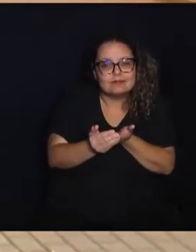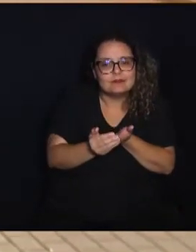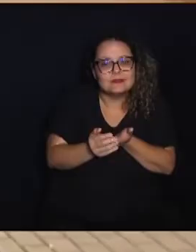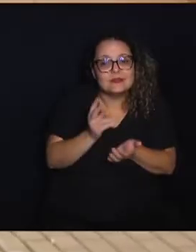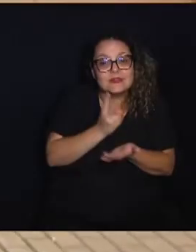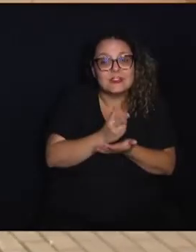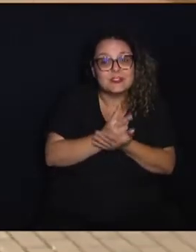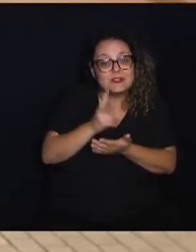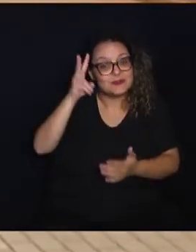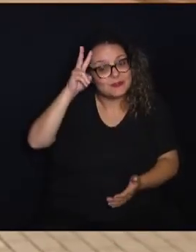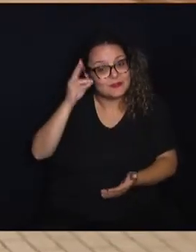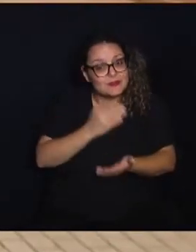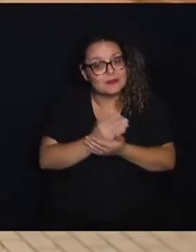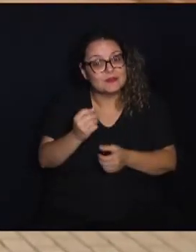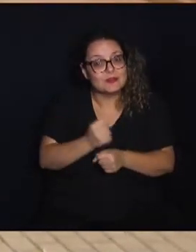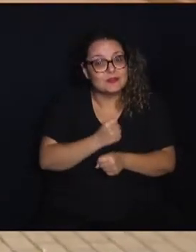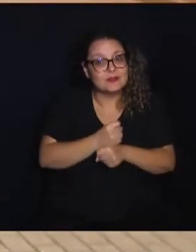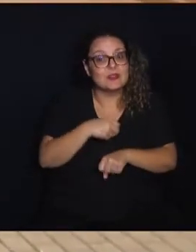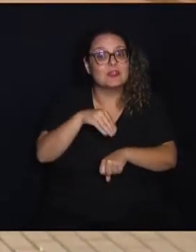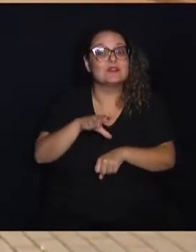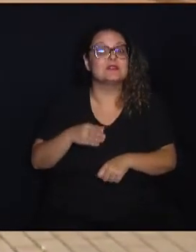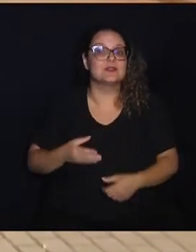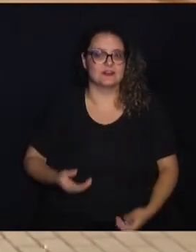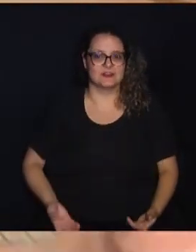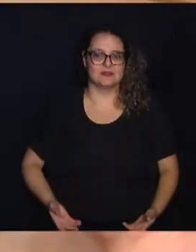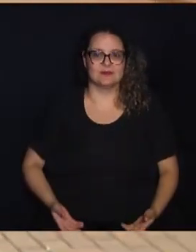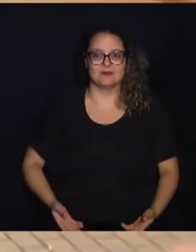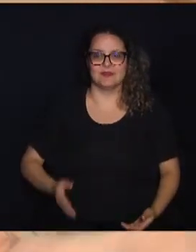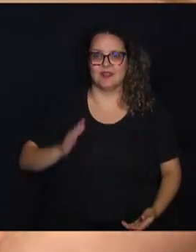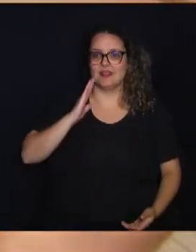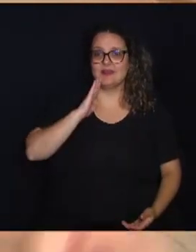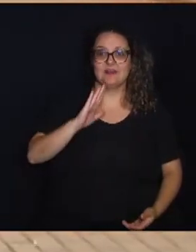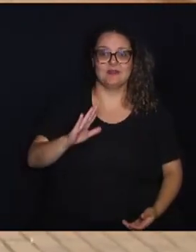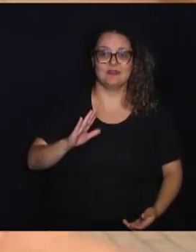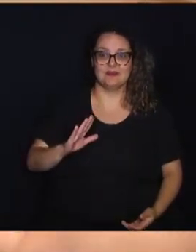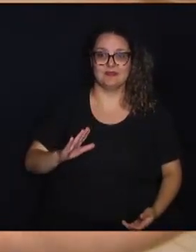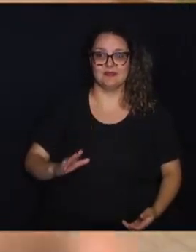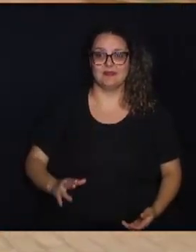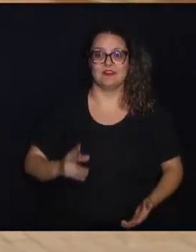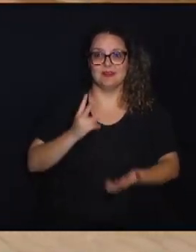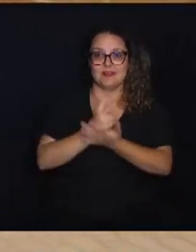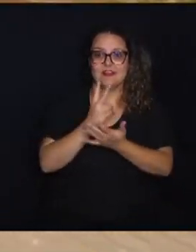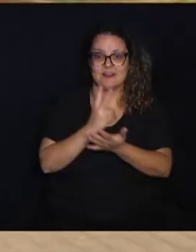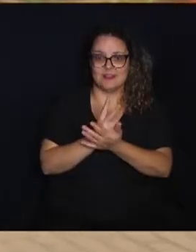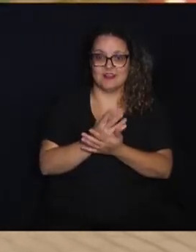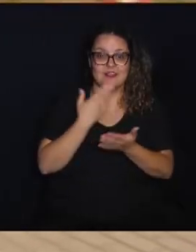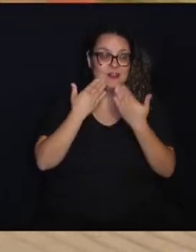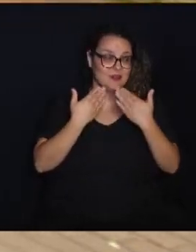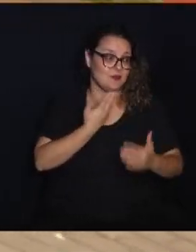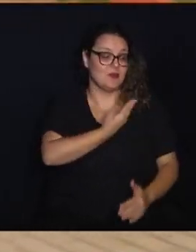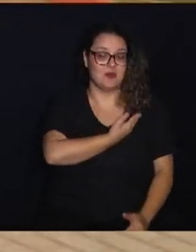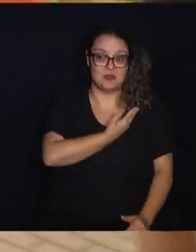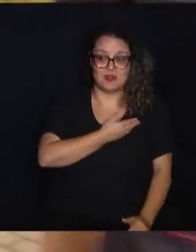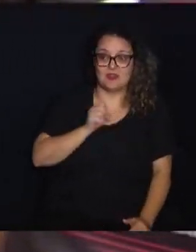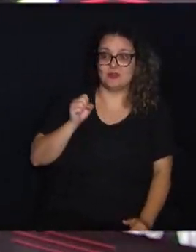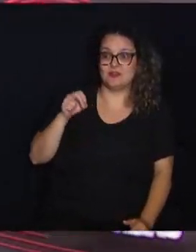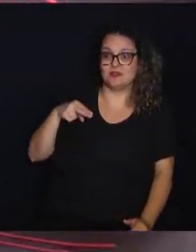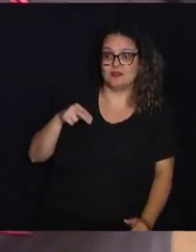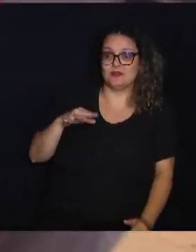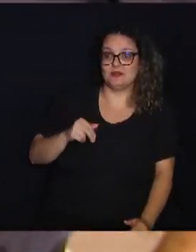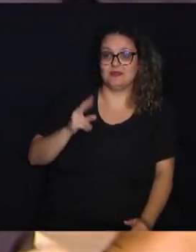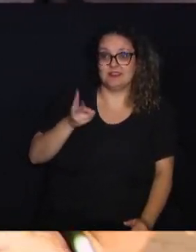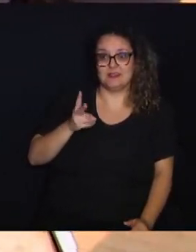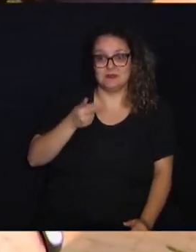sempre no começo do ano. Qual a dica que você deixa? Olha, essa promessa toda, vem comentando agora com a minha amiga Sônia, porque assim, todo ano a gente fala,